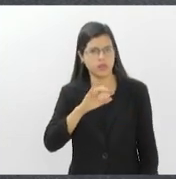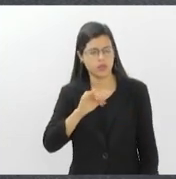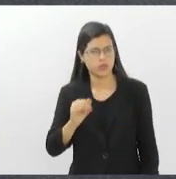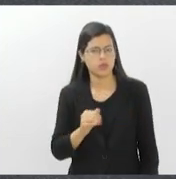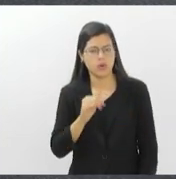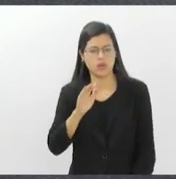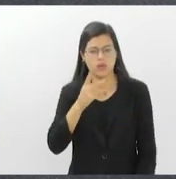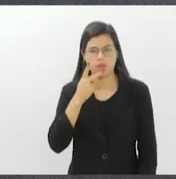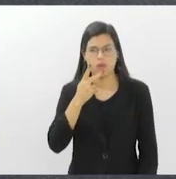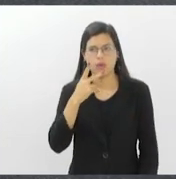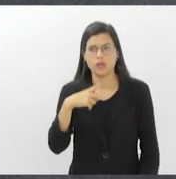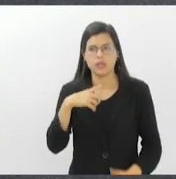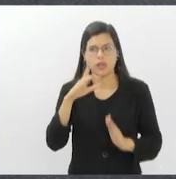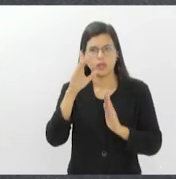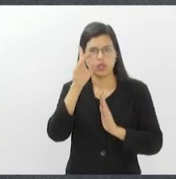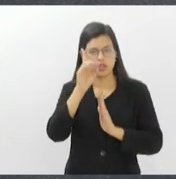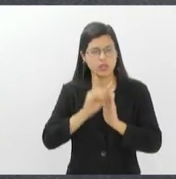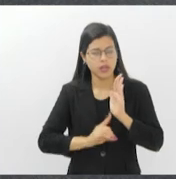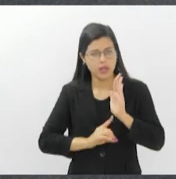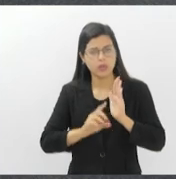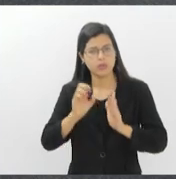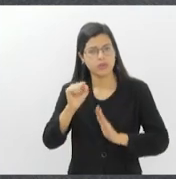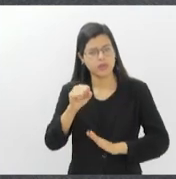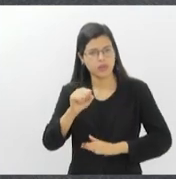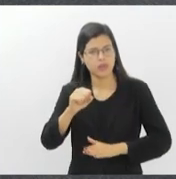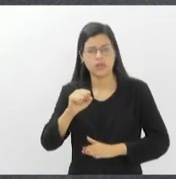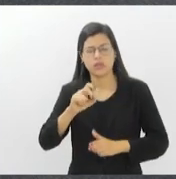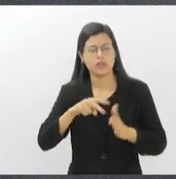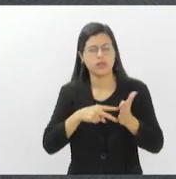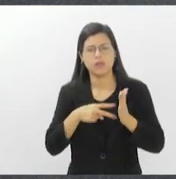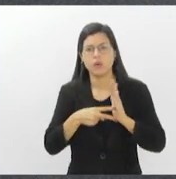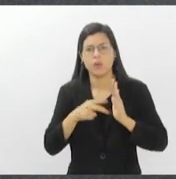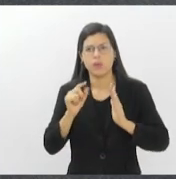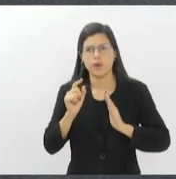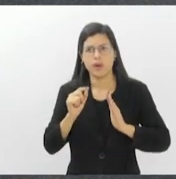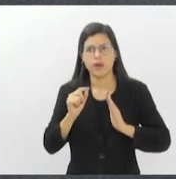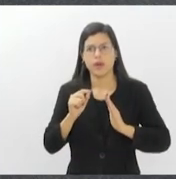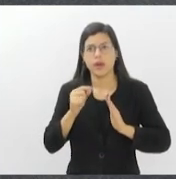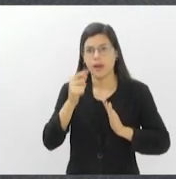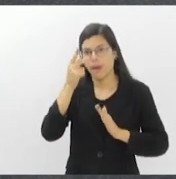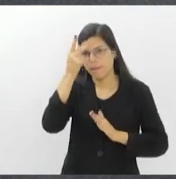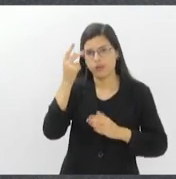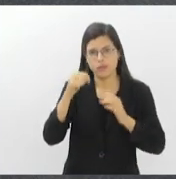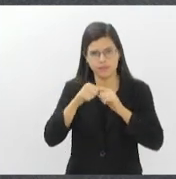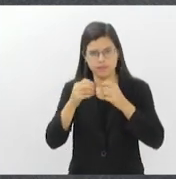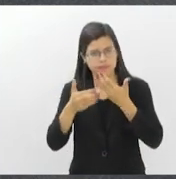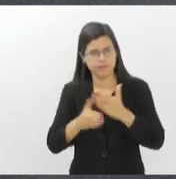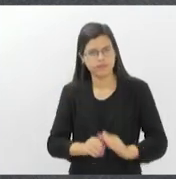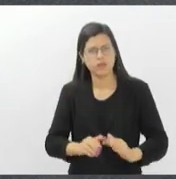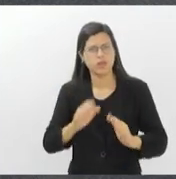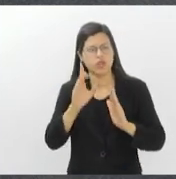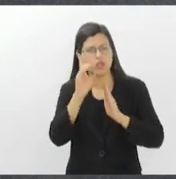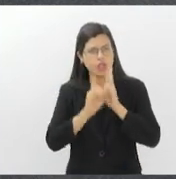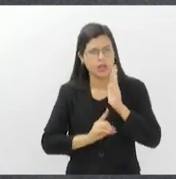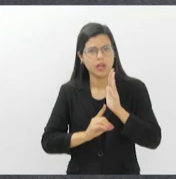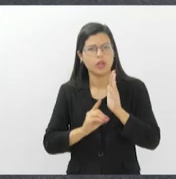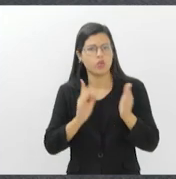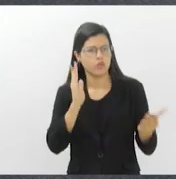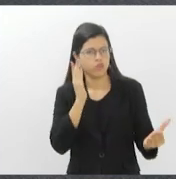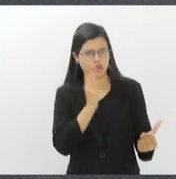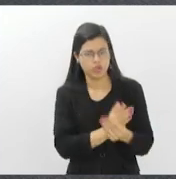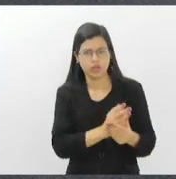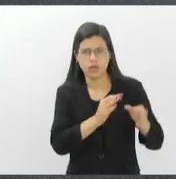há direito líquido, ou seja, o candidato tem o direito de questionar na justiça